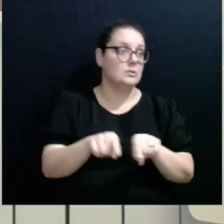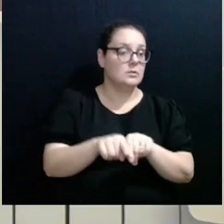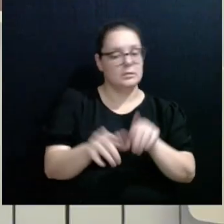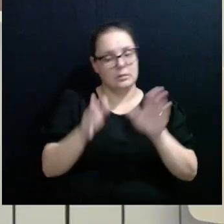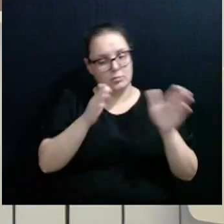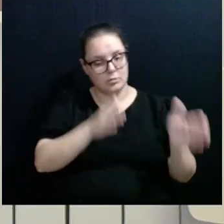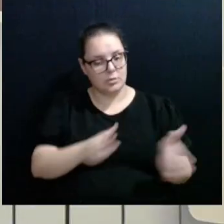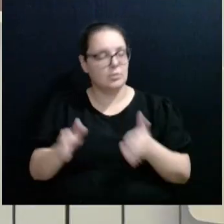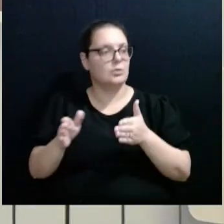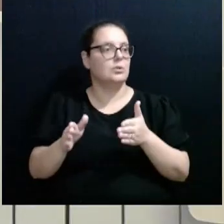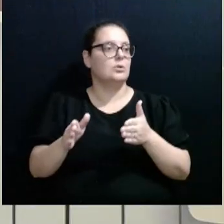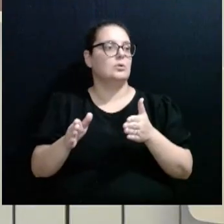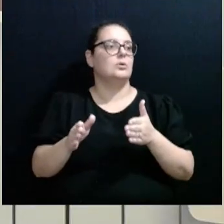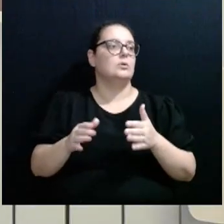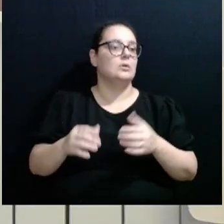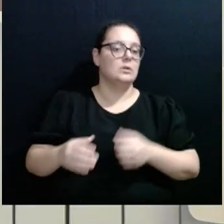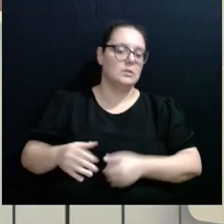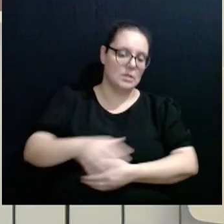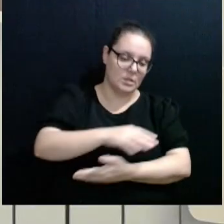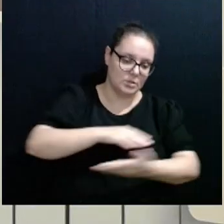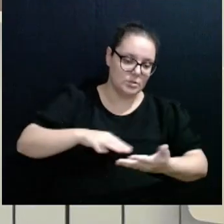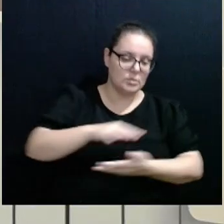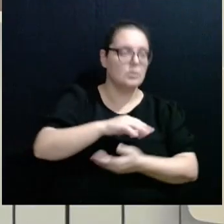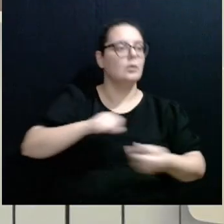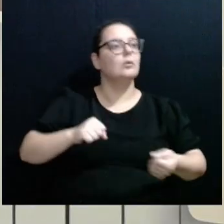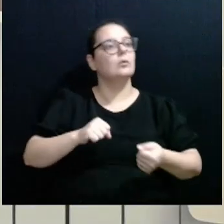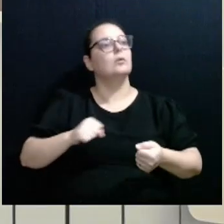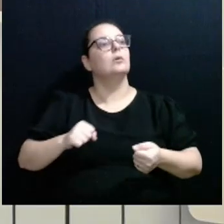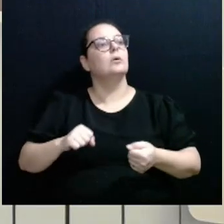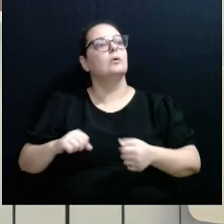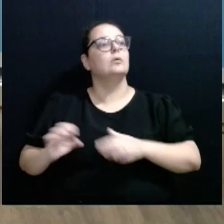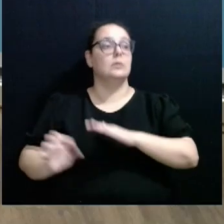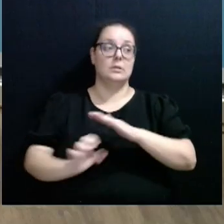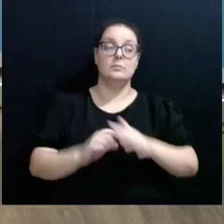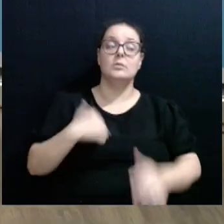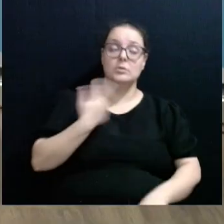da sustentabilidade dos negócios do nosso país?